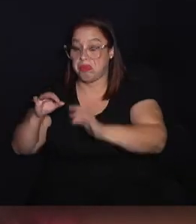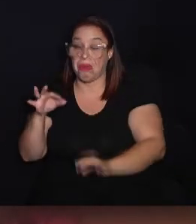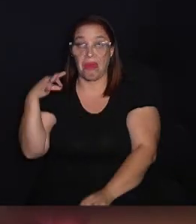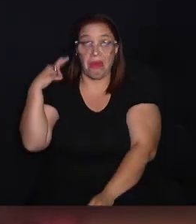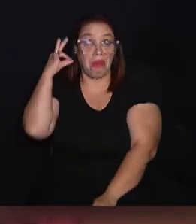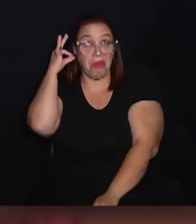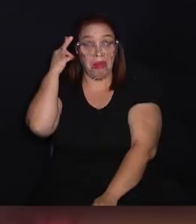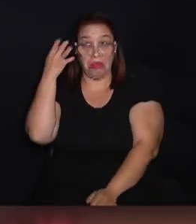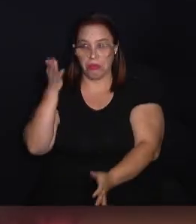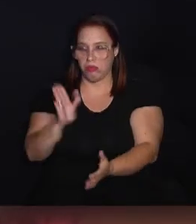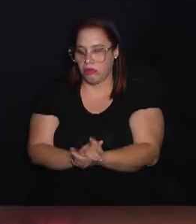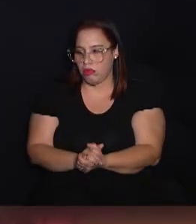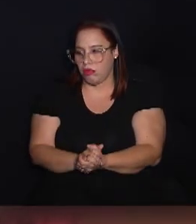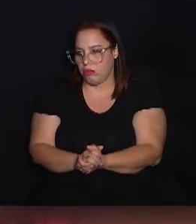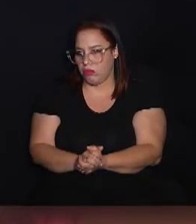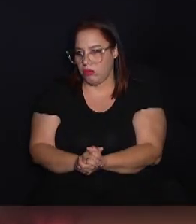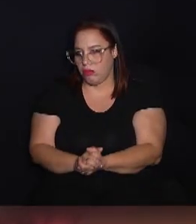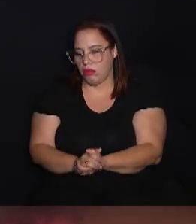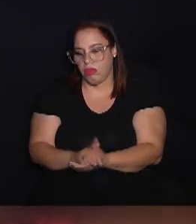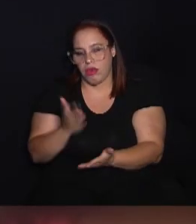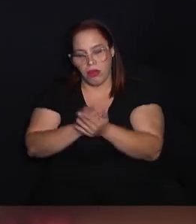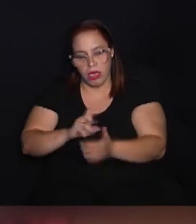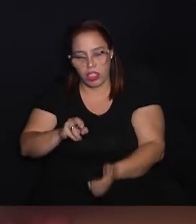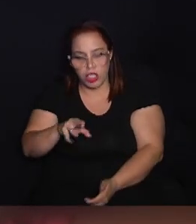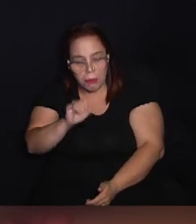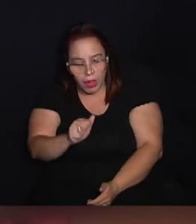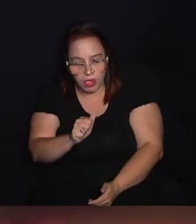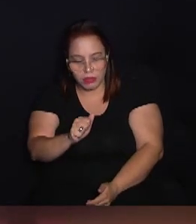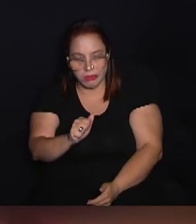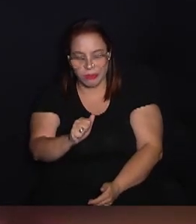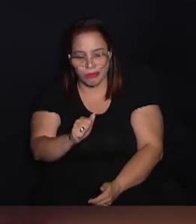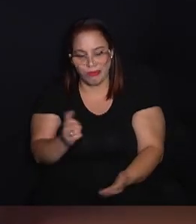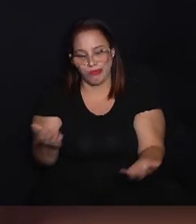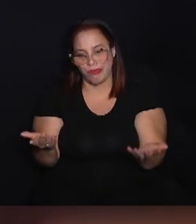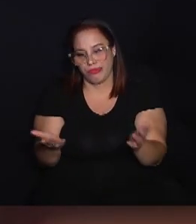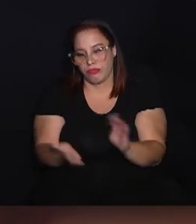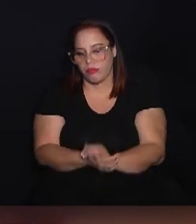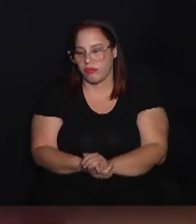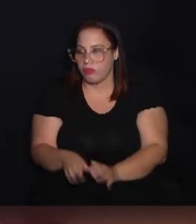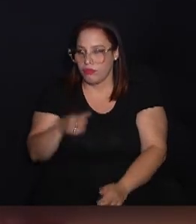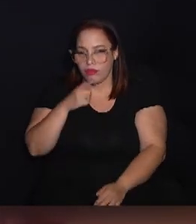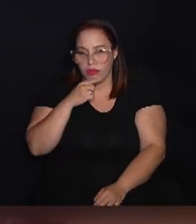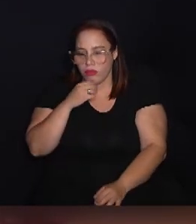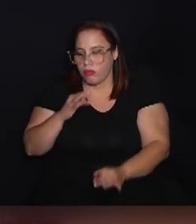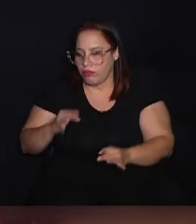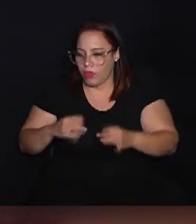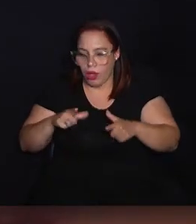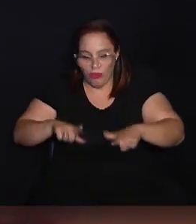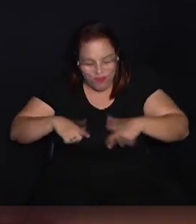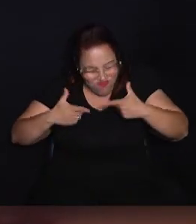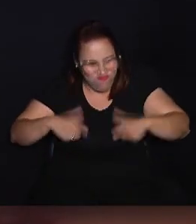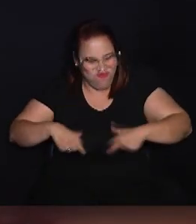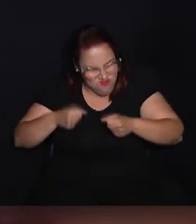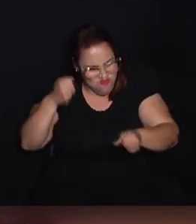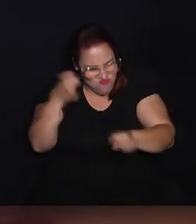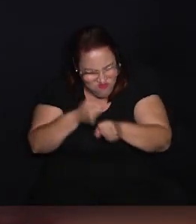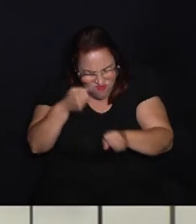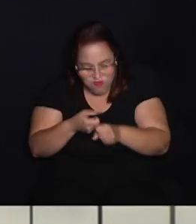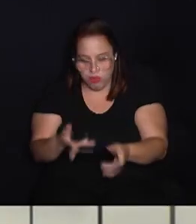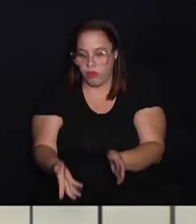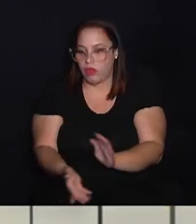uma questão emergencial, não apenas em Campinas, mas no Brasil, que é a questão climática. Nós estamos vivendo um